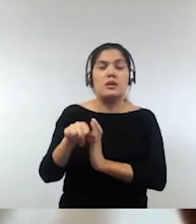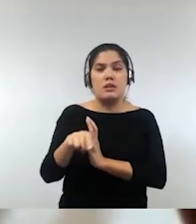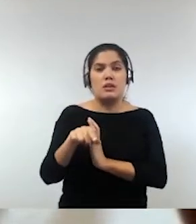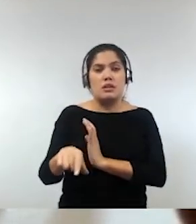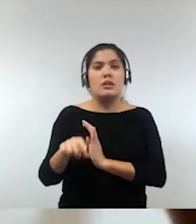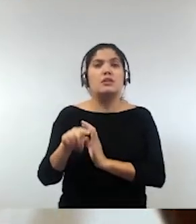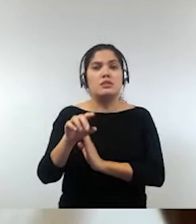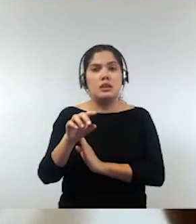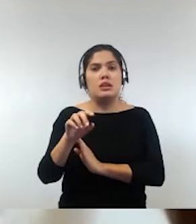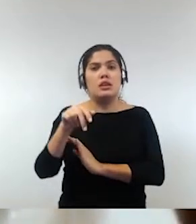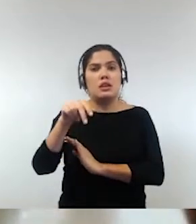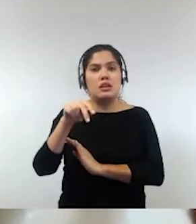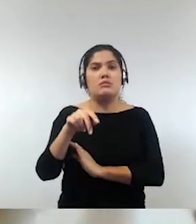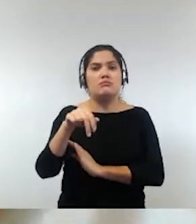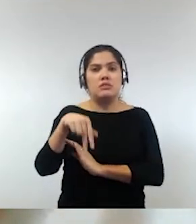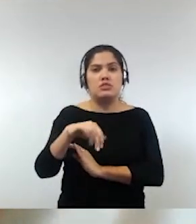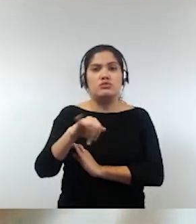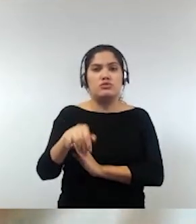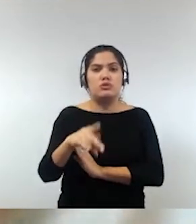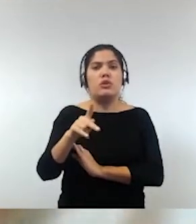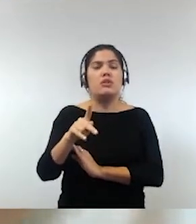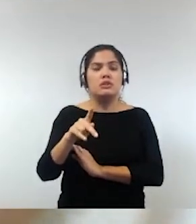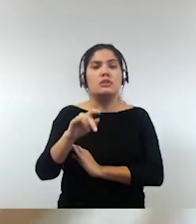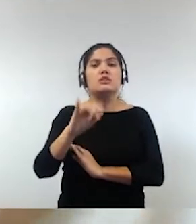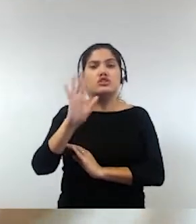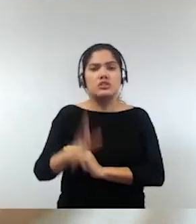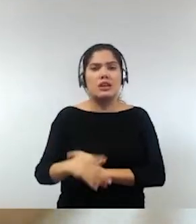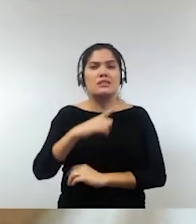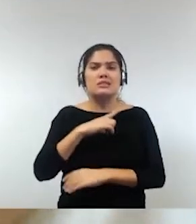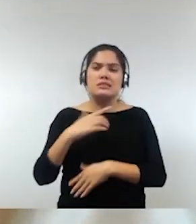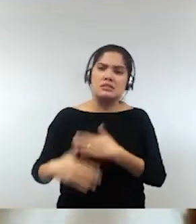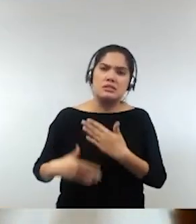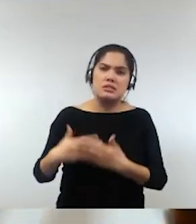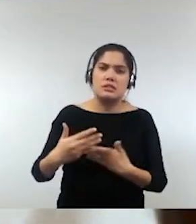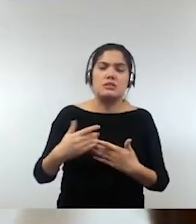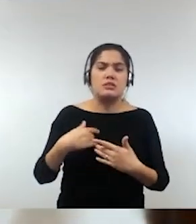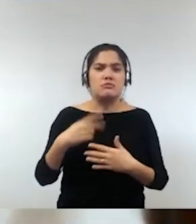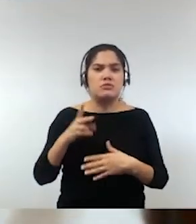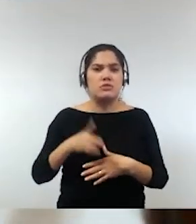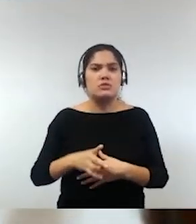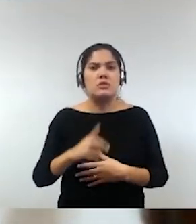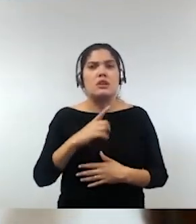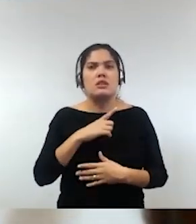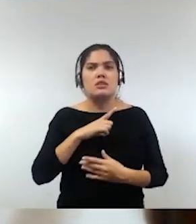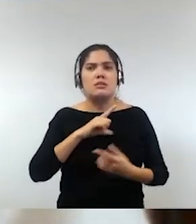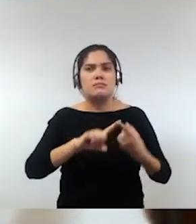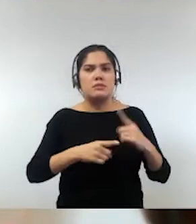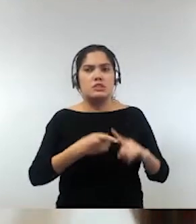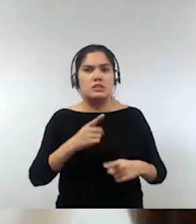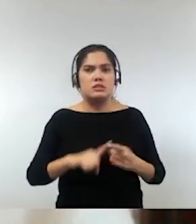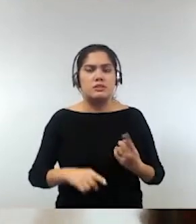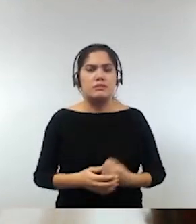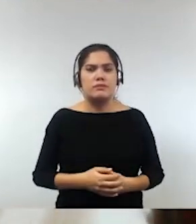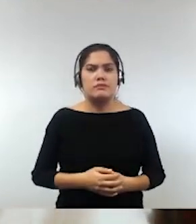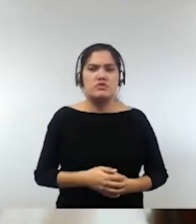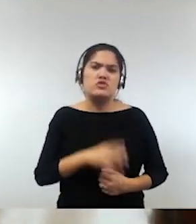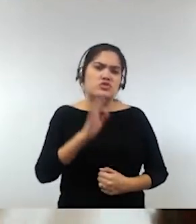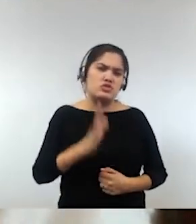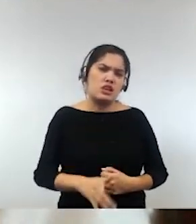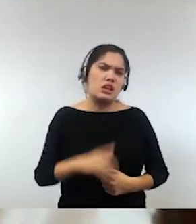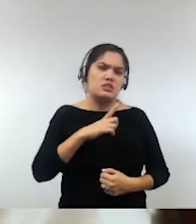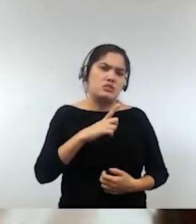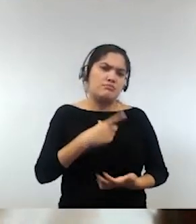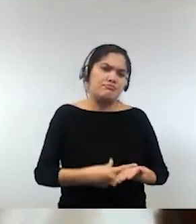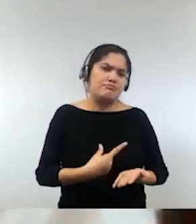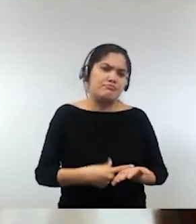CNJ possibilitará também que processos já em andamento também sejam encaminhados à mediação e à conciliação, o que já era